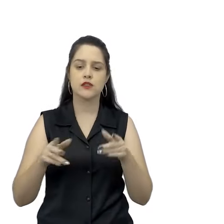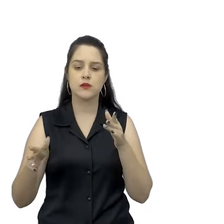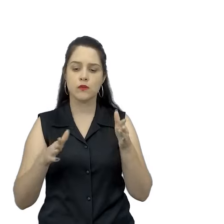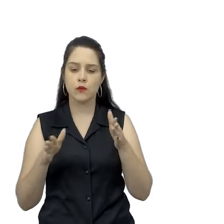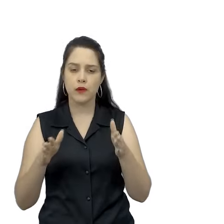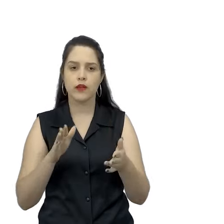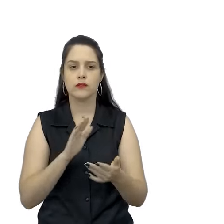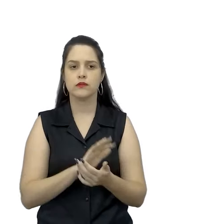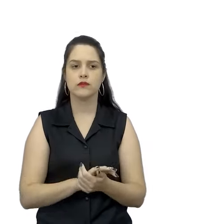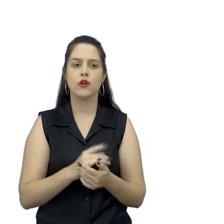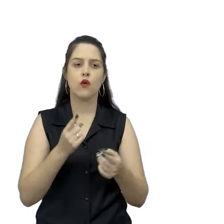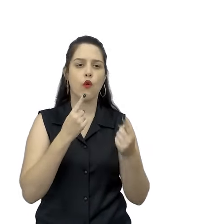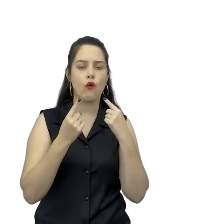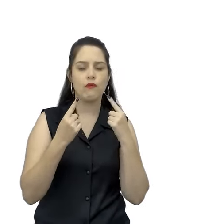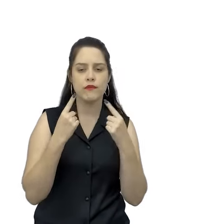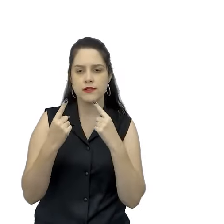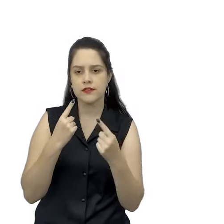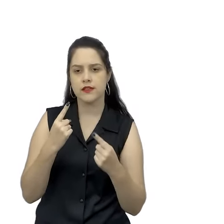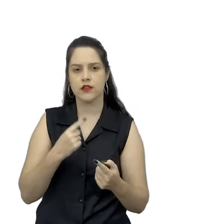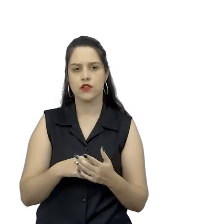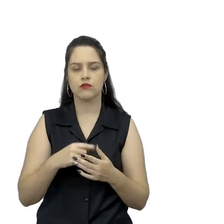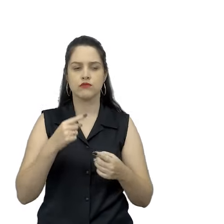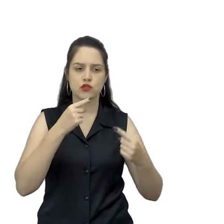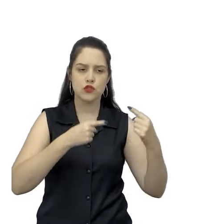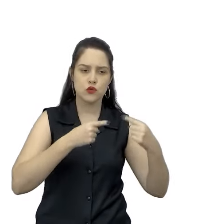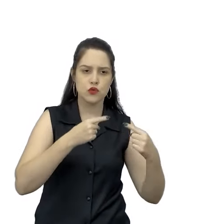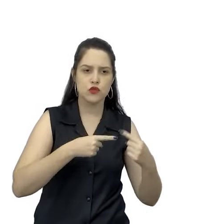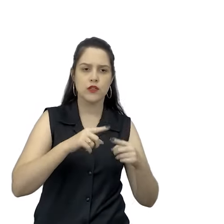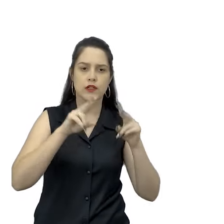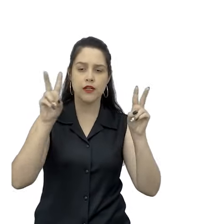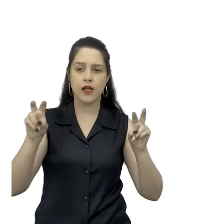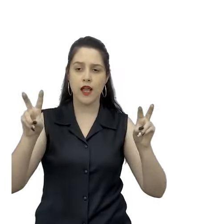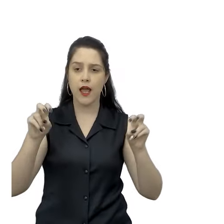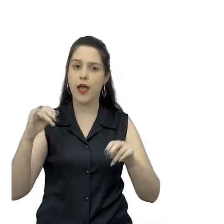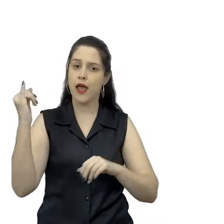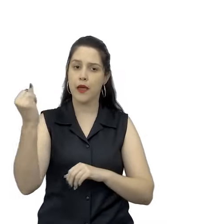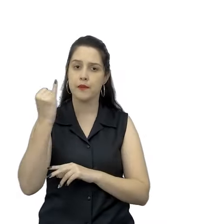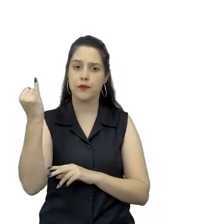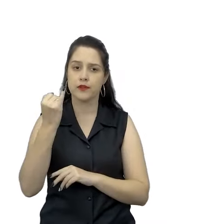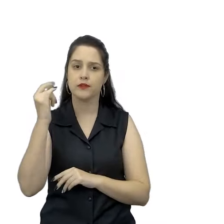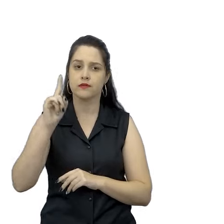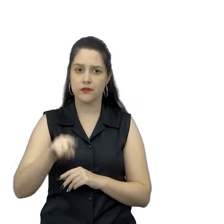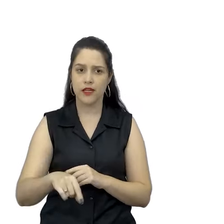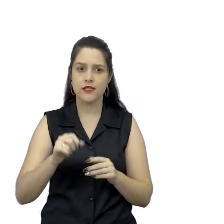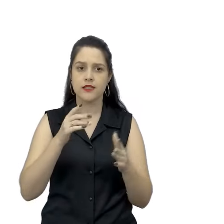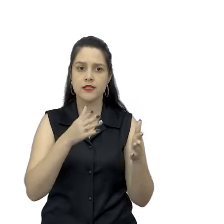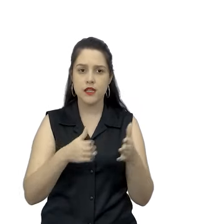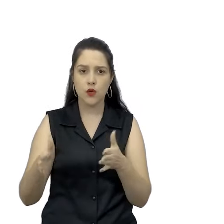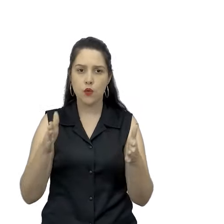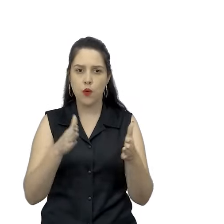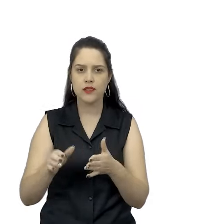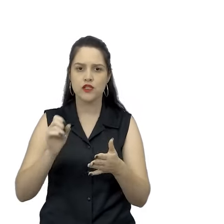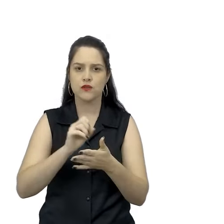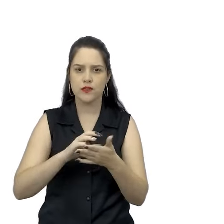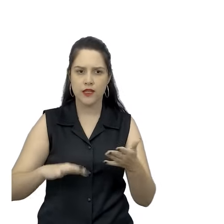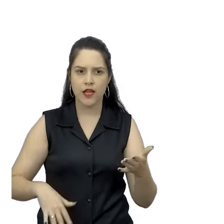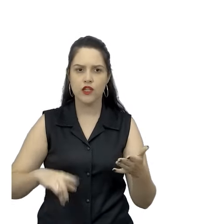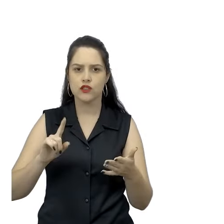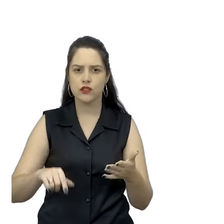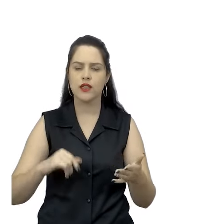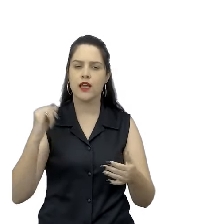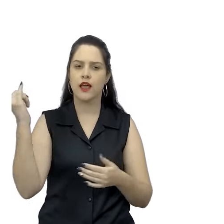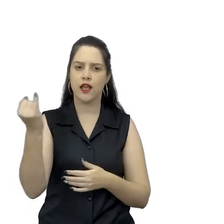desdobramento, conversar, né, discutir sobre a importância dessa sequência de atividade, a importância